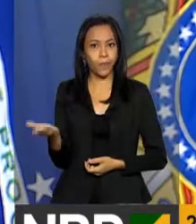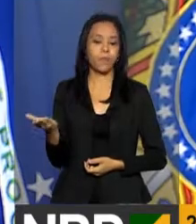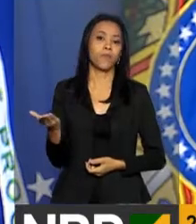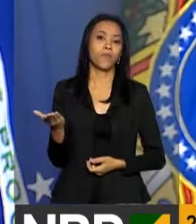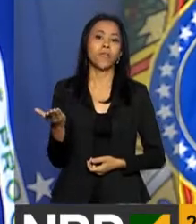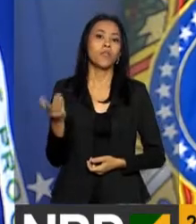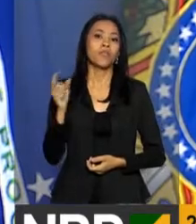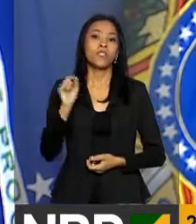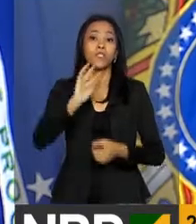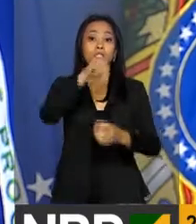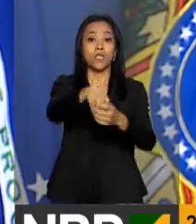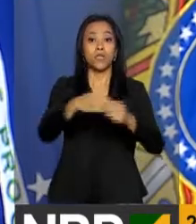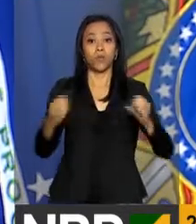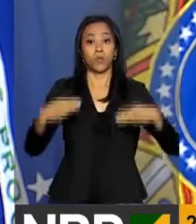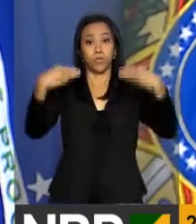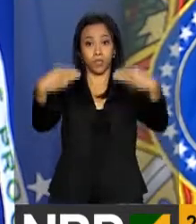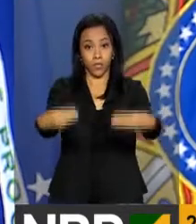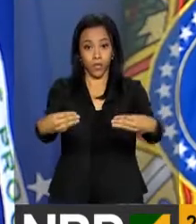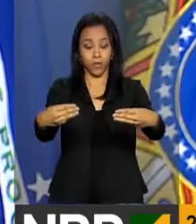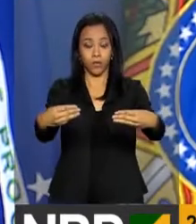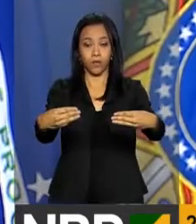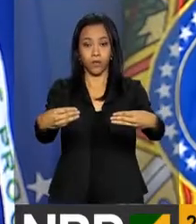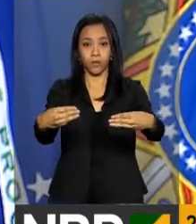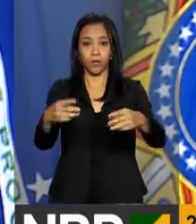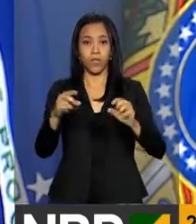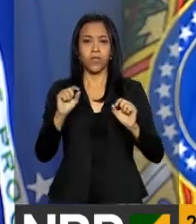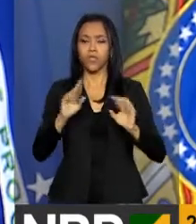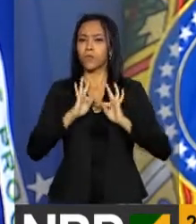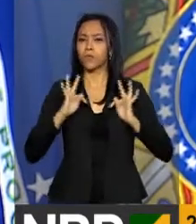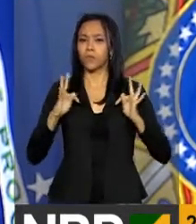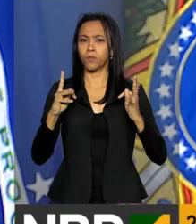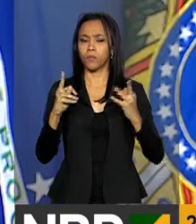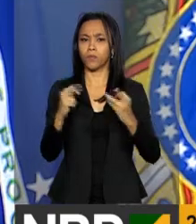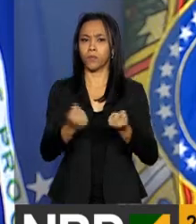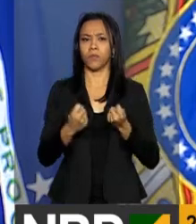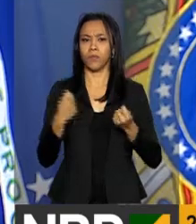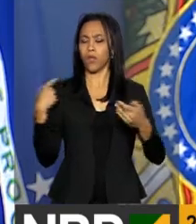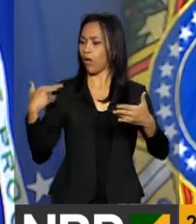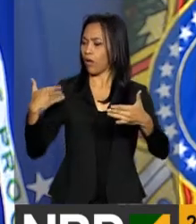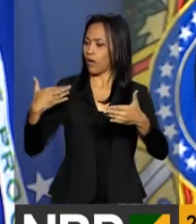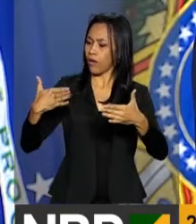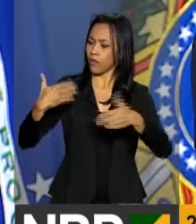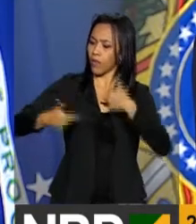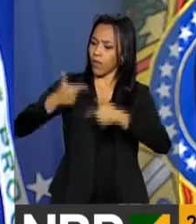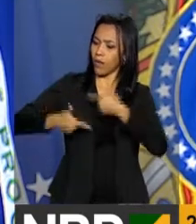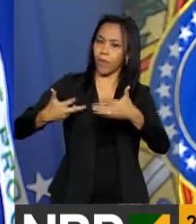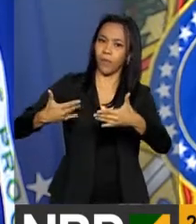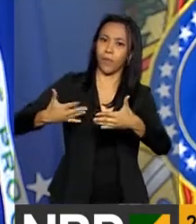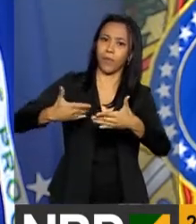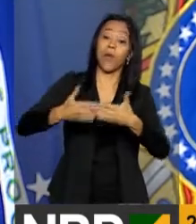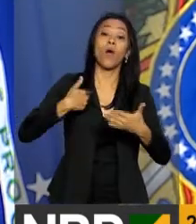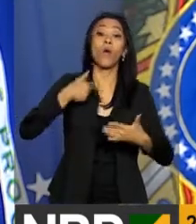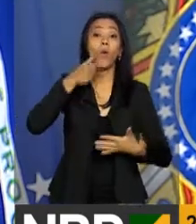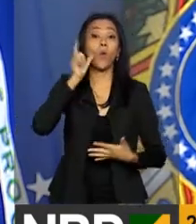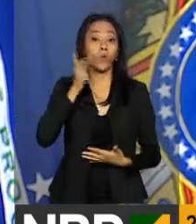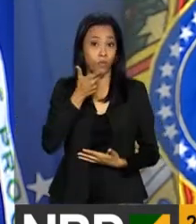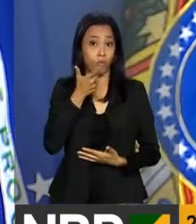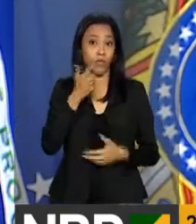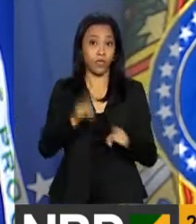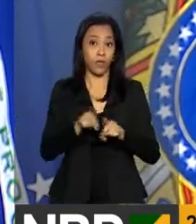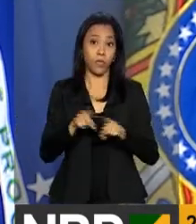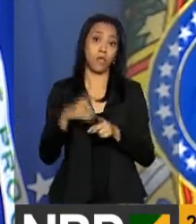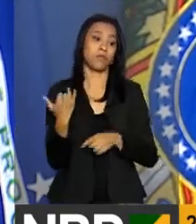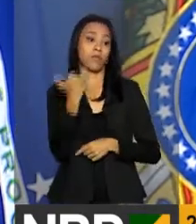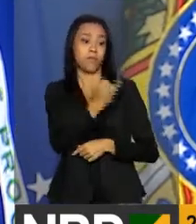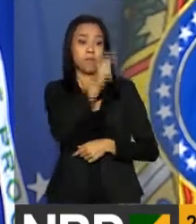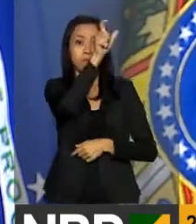no ministério porque de fora parte tudo aquilo que fizemos ao longo do tempo e de vez em quando onde e até o dizia para o ricardo barros